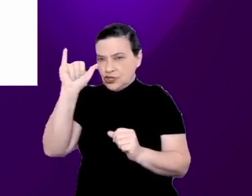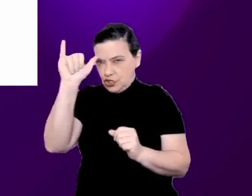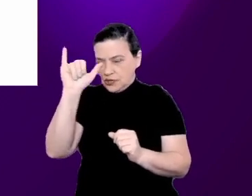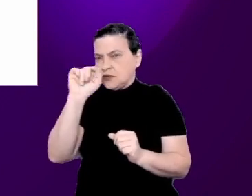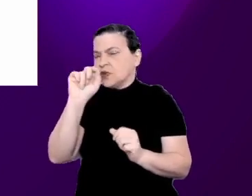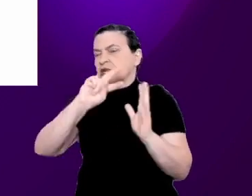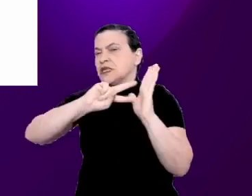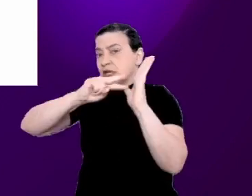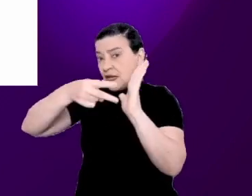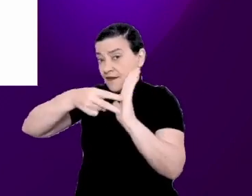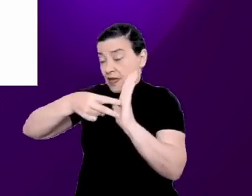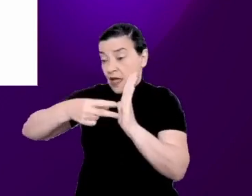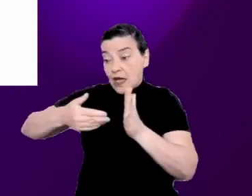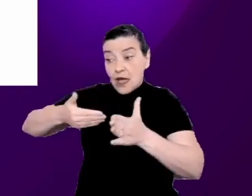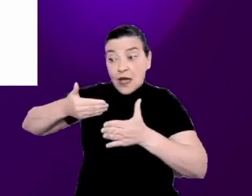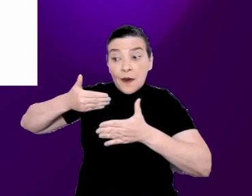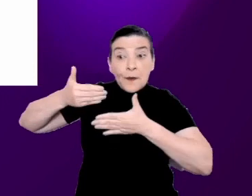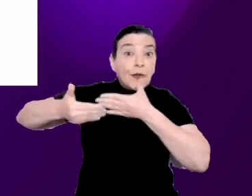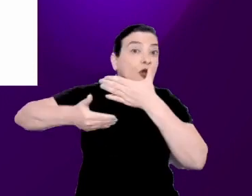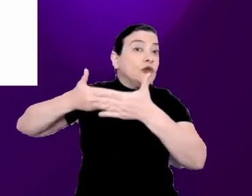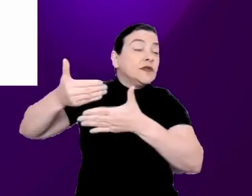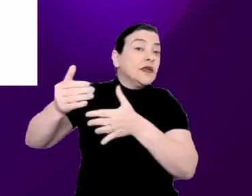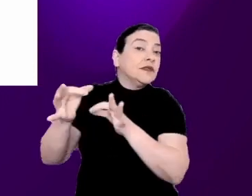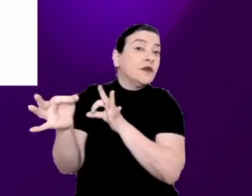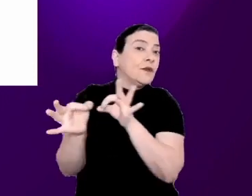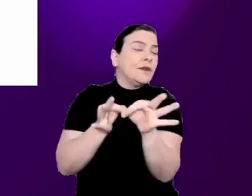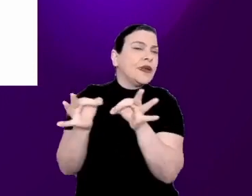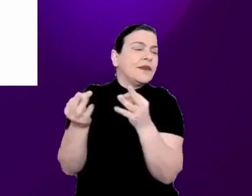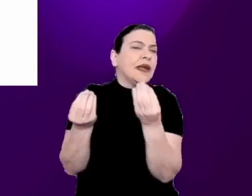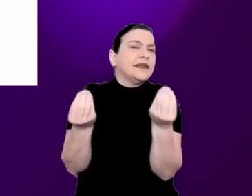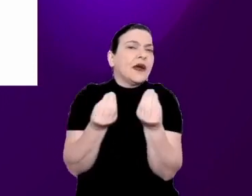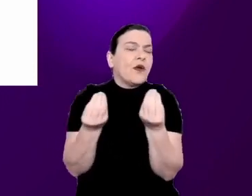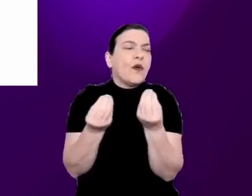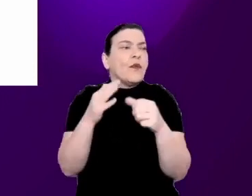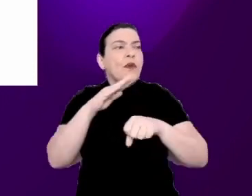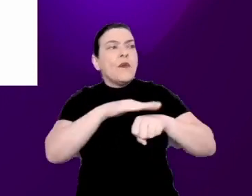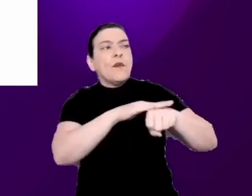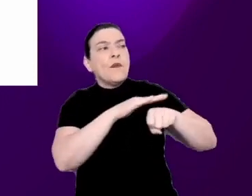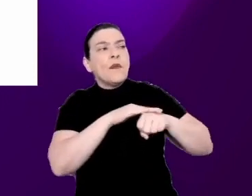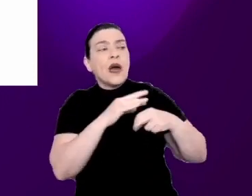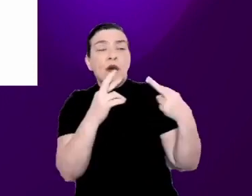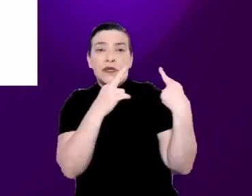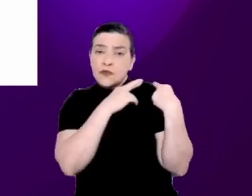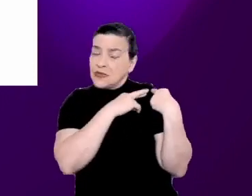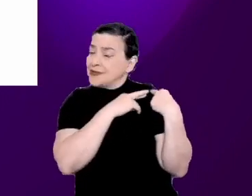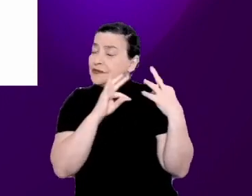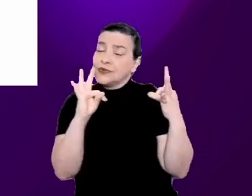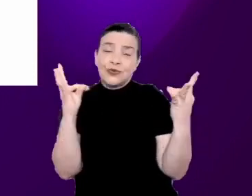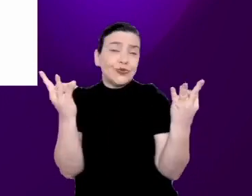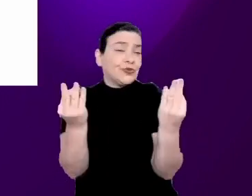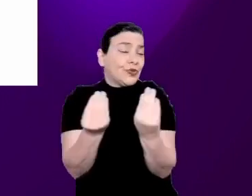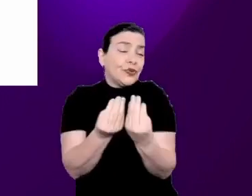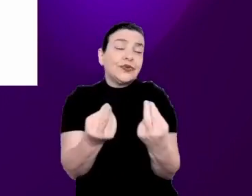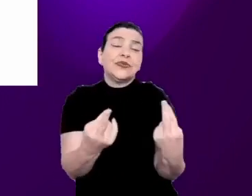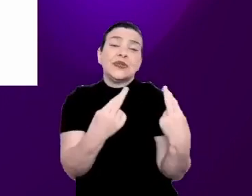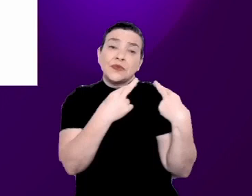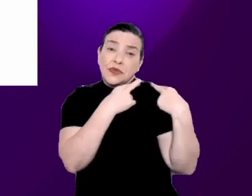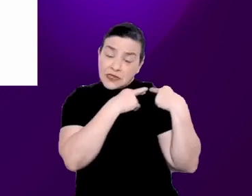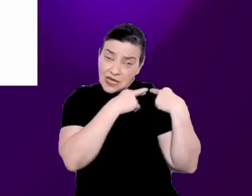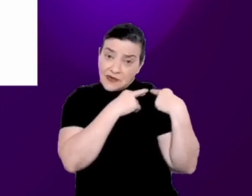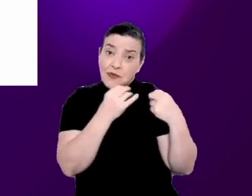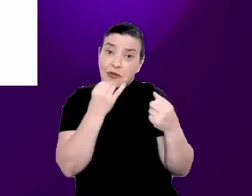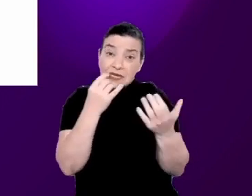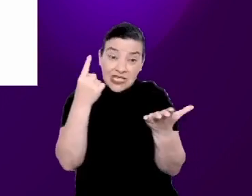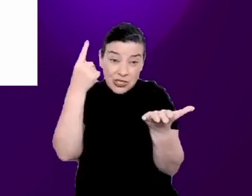gerenciado, se ele vai ser gerenciado, quem vai gerenciar? Todos nós temos que gerenciar. A partir do momento que a gente combina uma linha